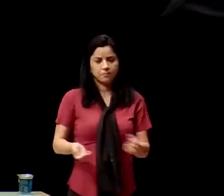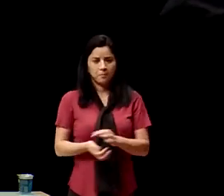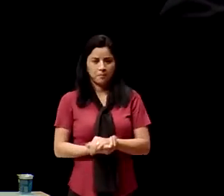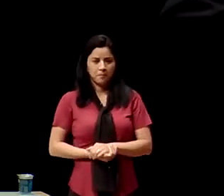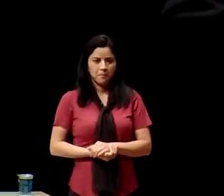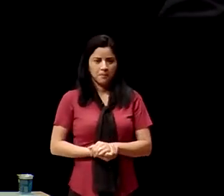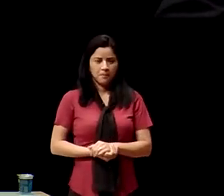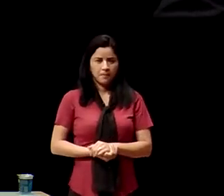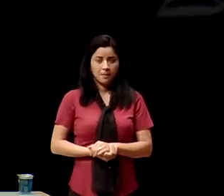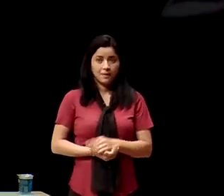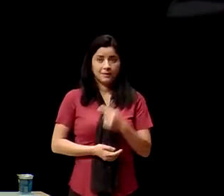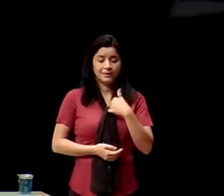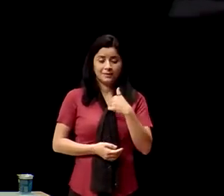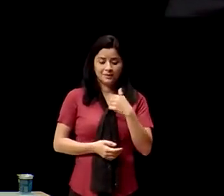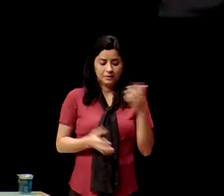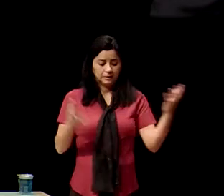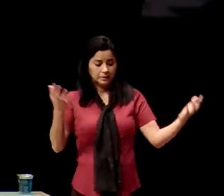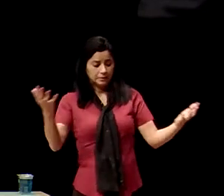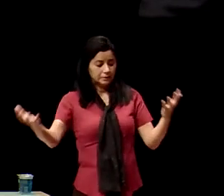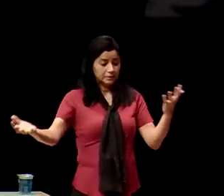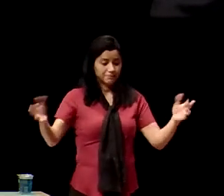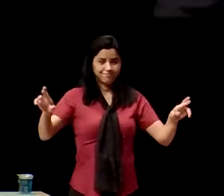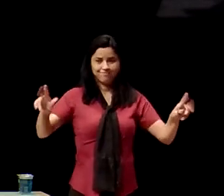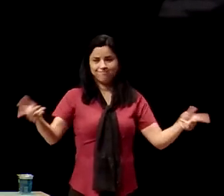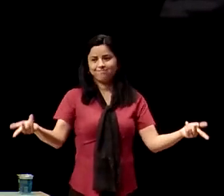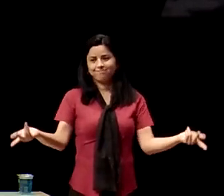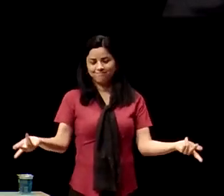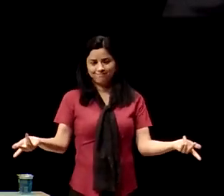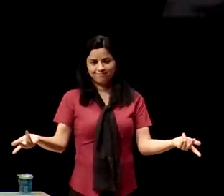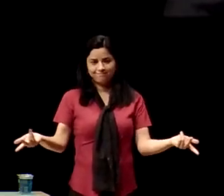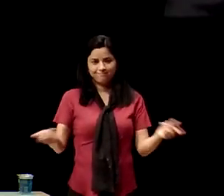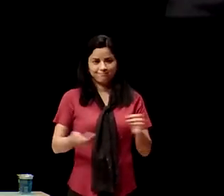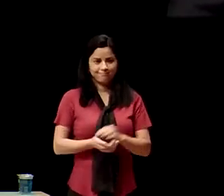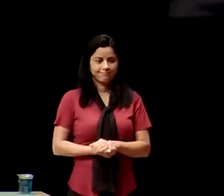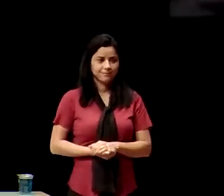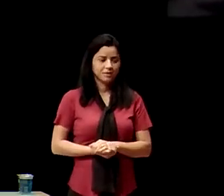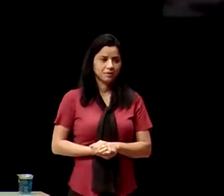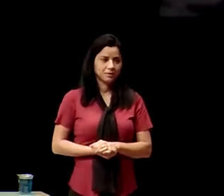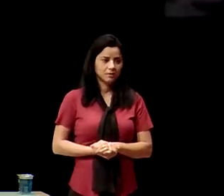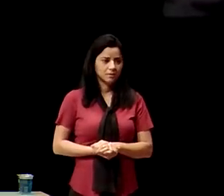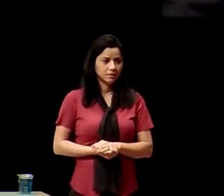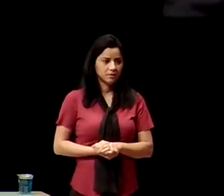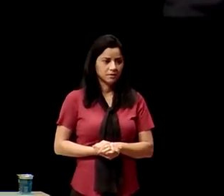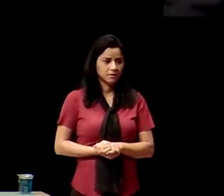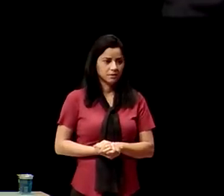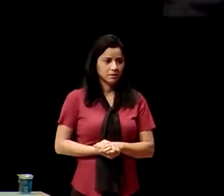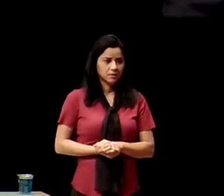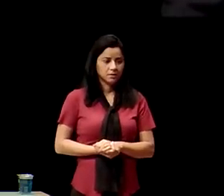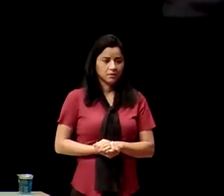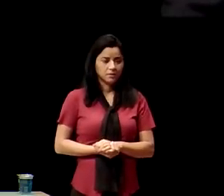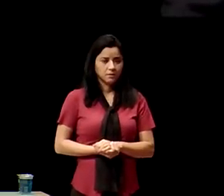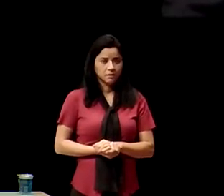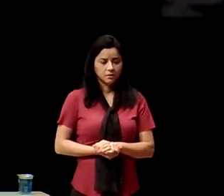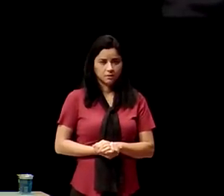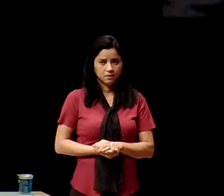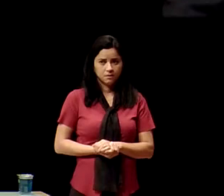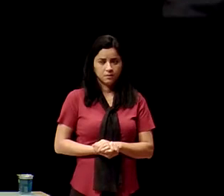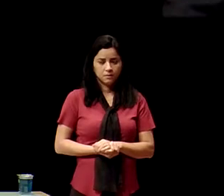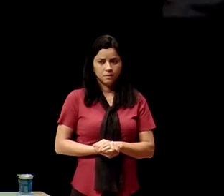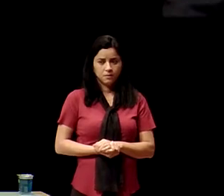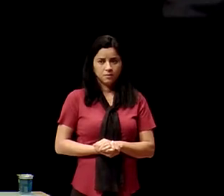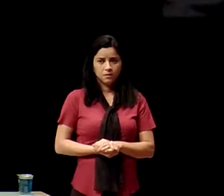very different. Então a gente tem um cenário bem diferente. And all in all, social pedagogy has